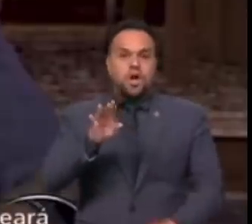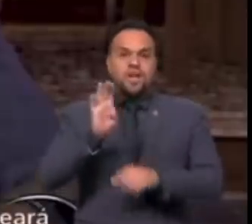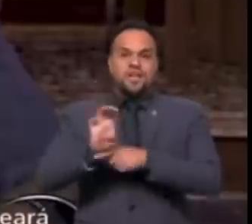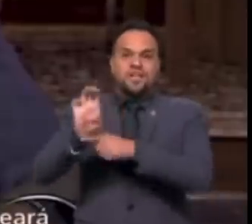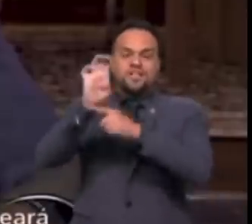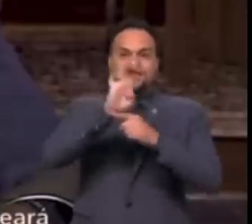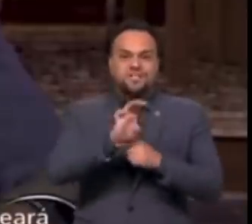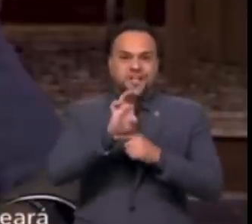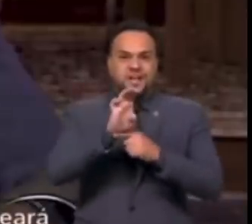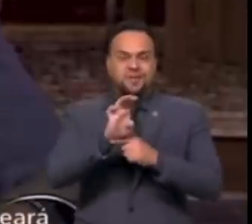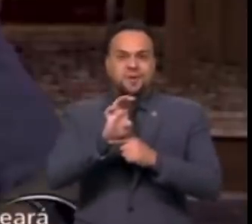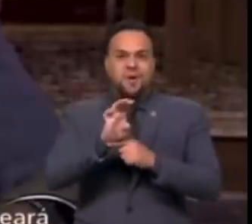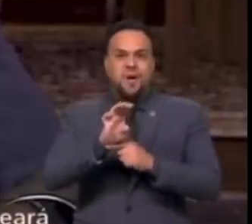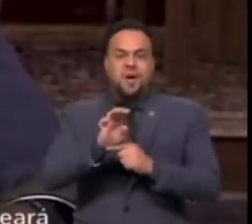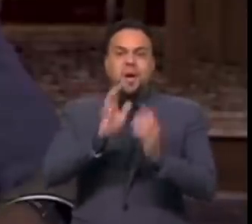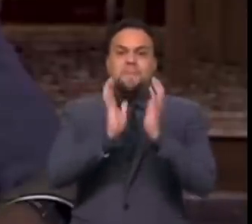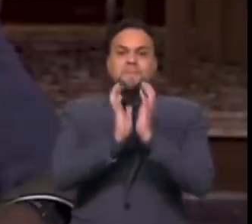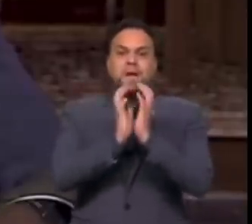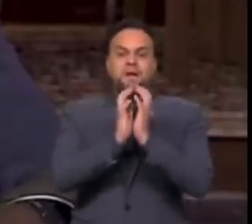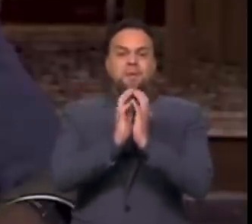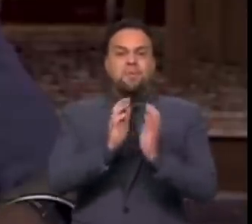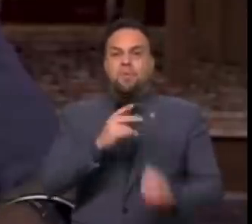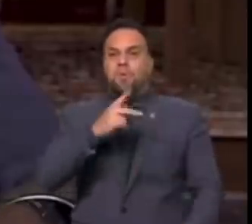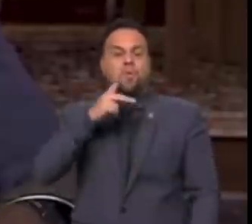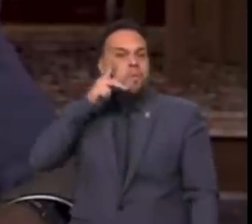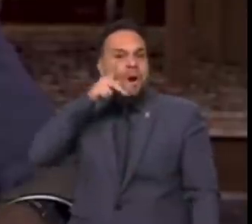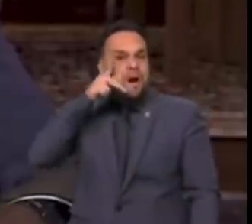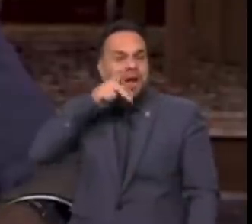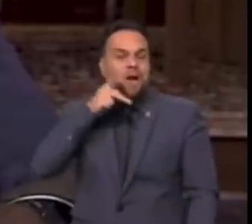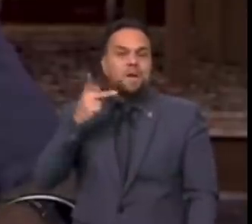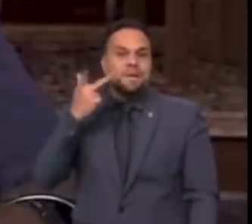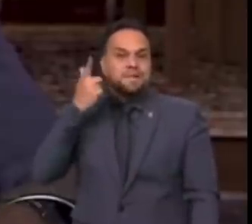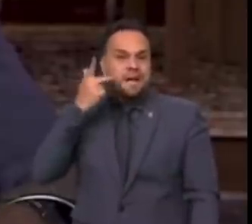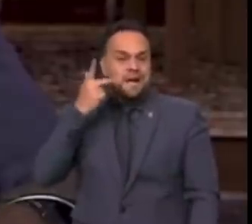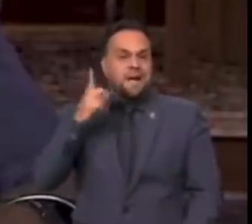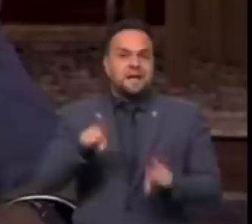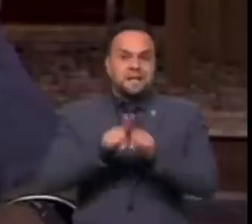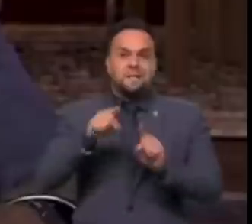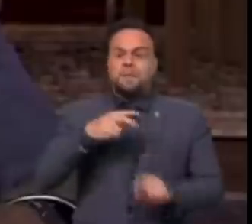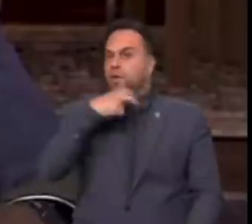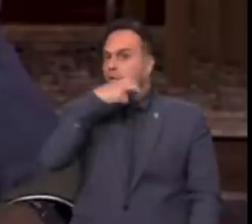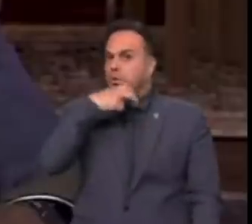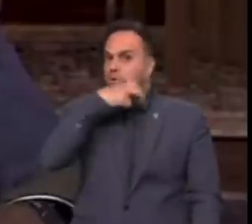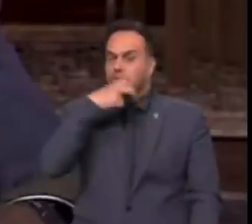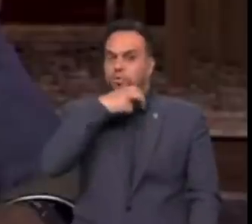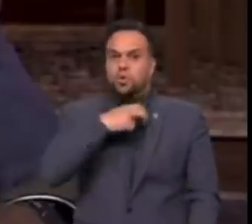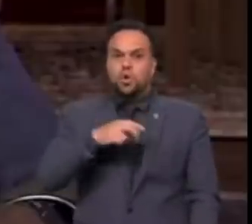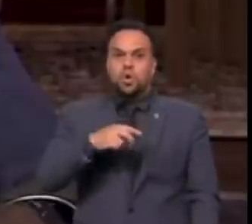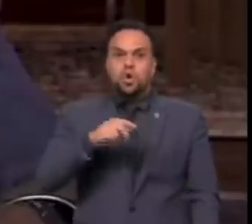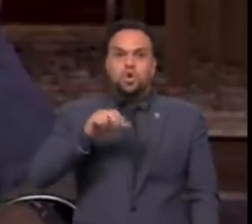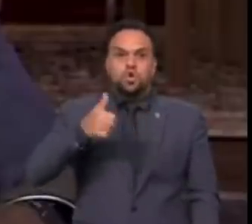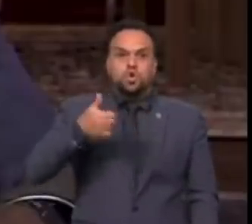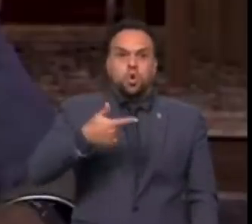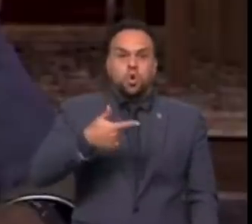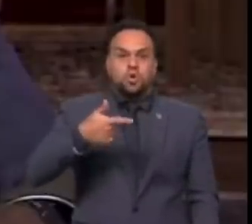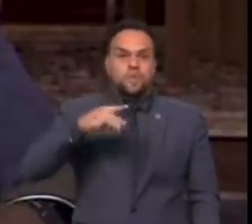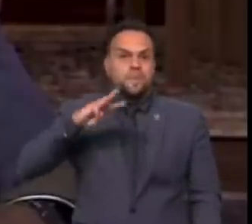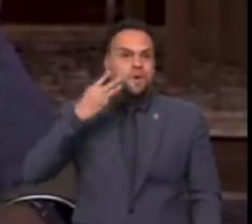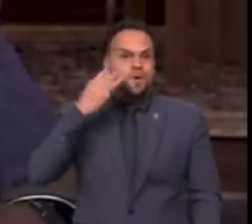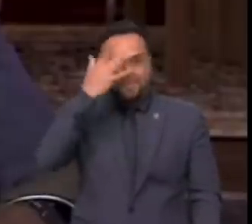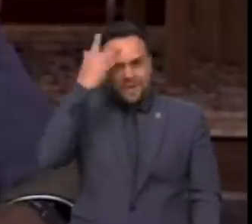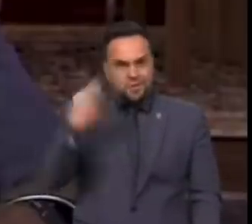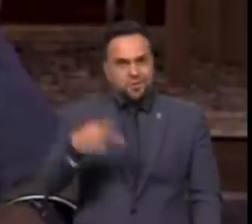nos estados de Pernambuco Paraíba Ceará e Rio Grande do Norte foram beneficiados 12 milhões de brasileiros em